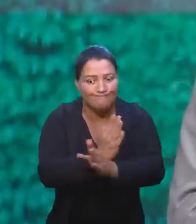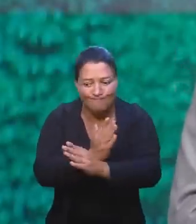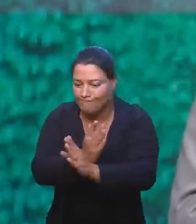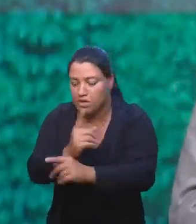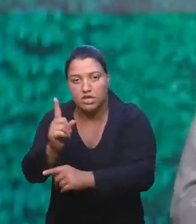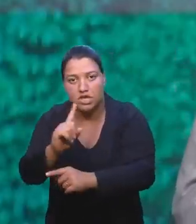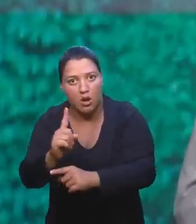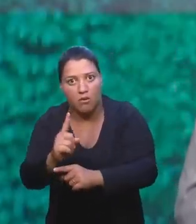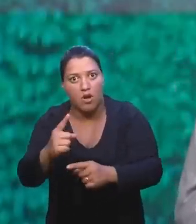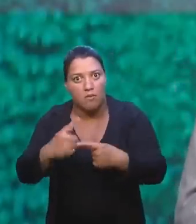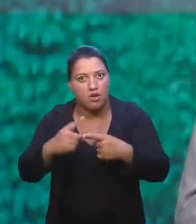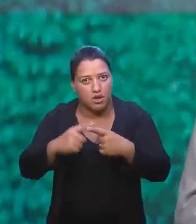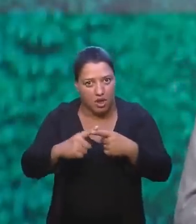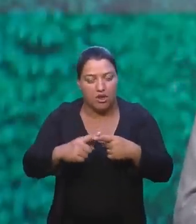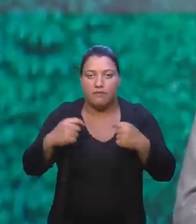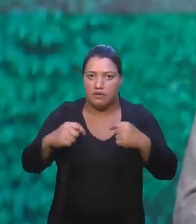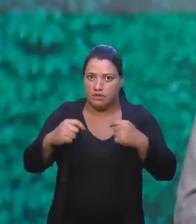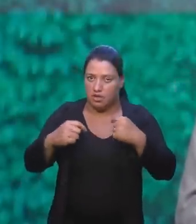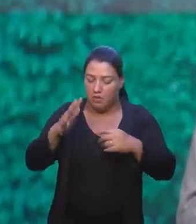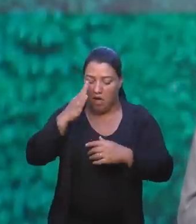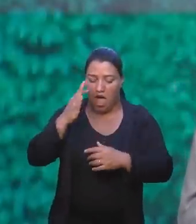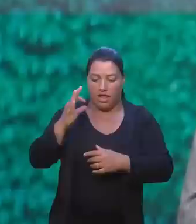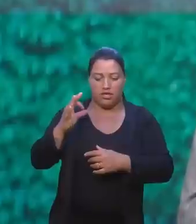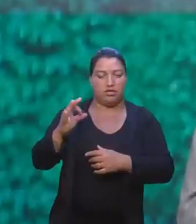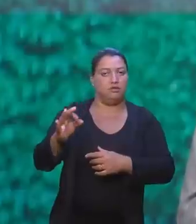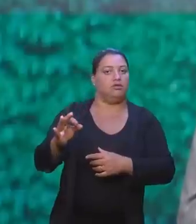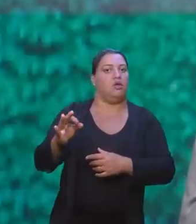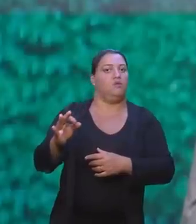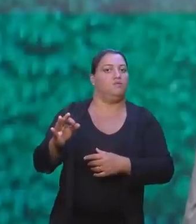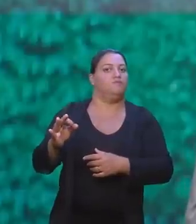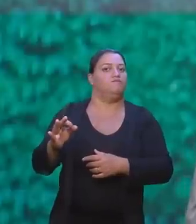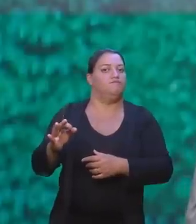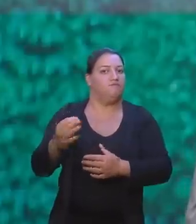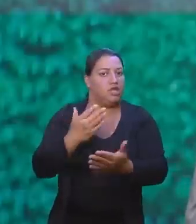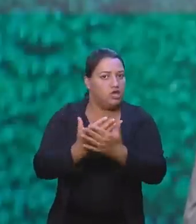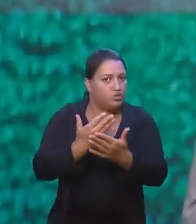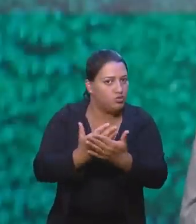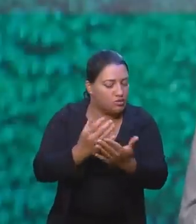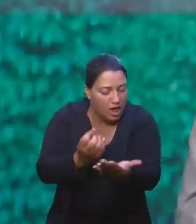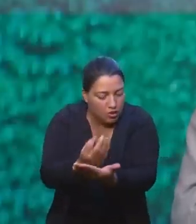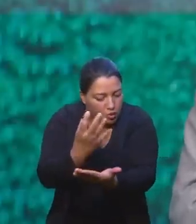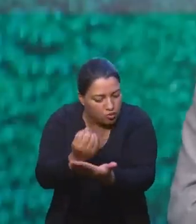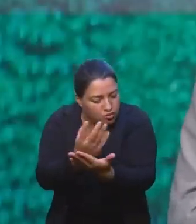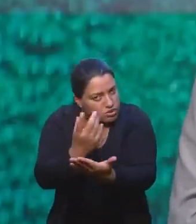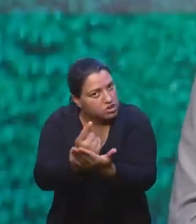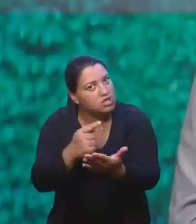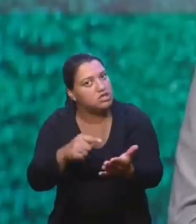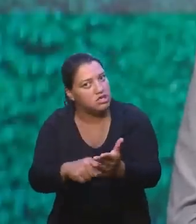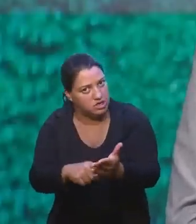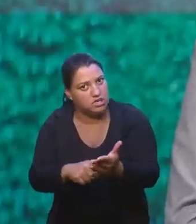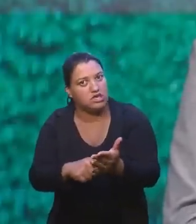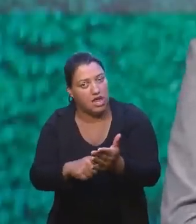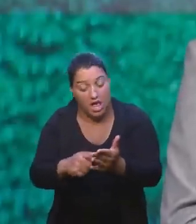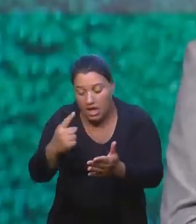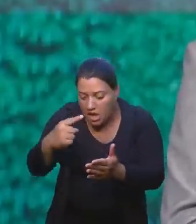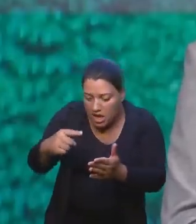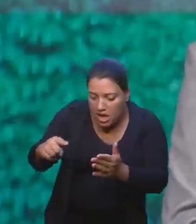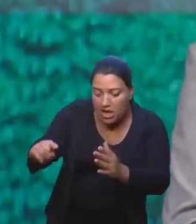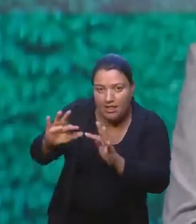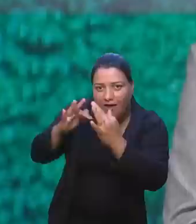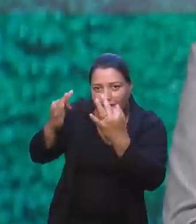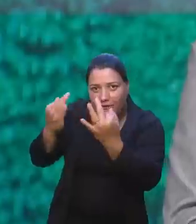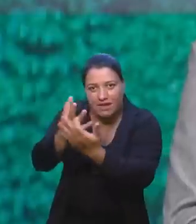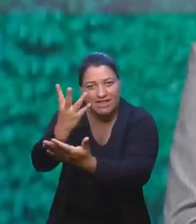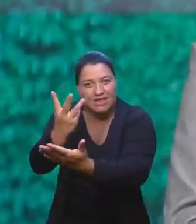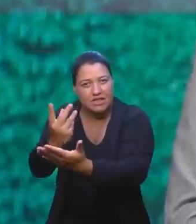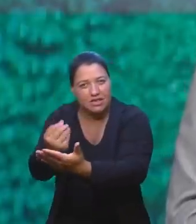possamos nos manter muito vigilantes, atentos, estudar a doutrina, buscar a família espírita, a prática do